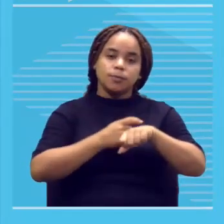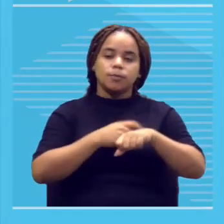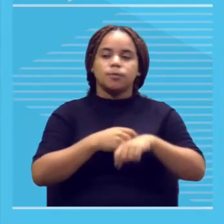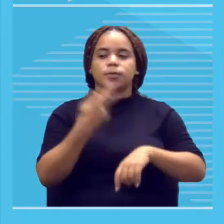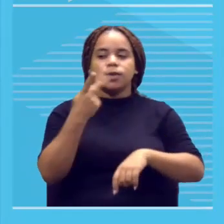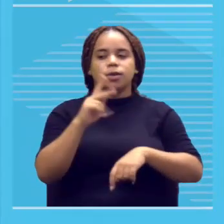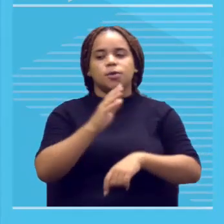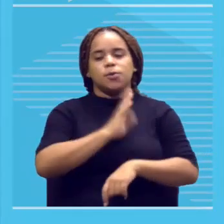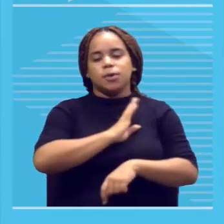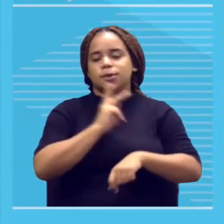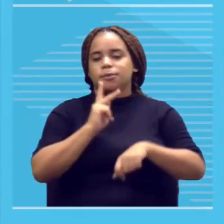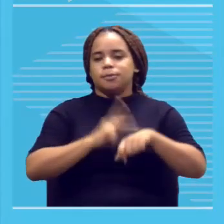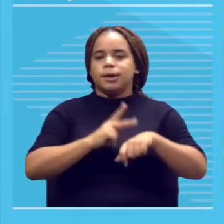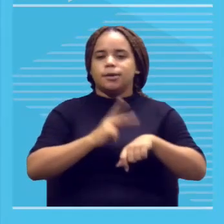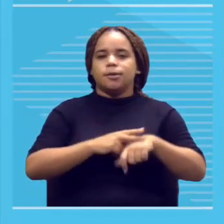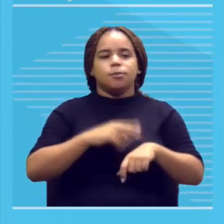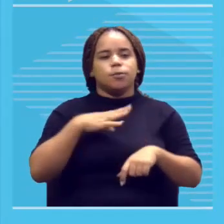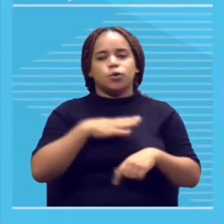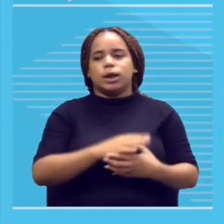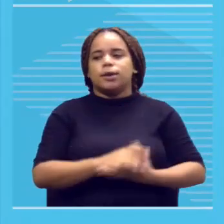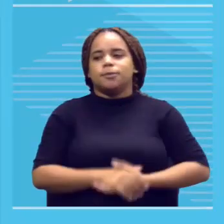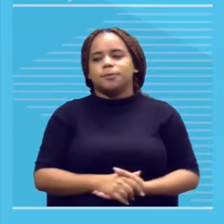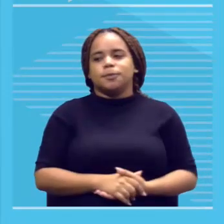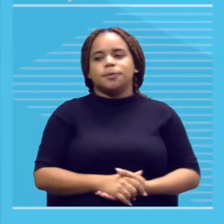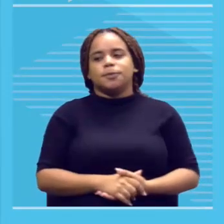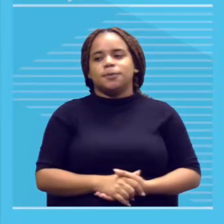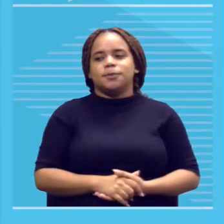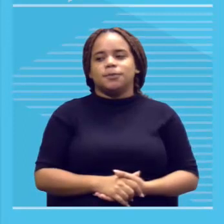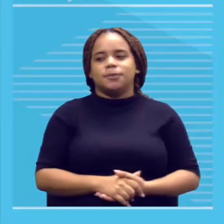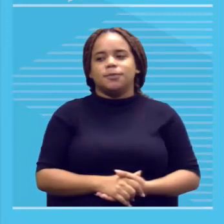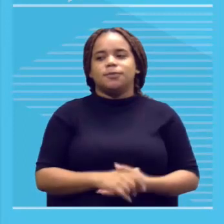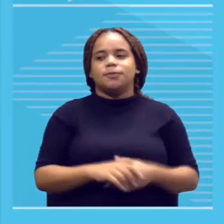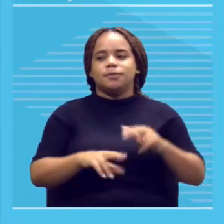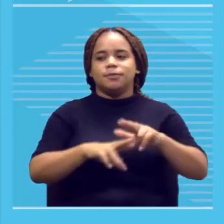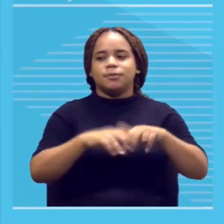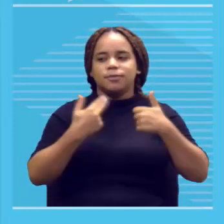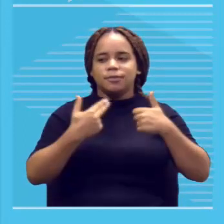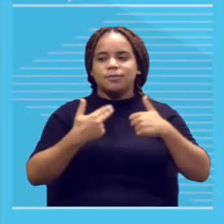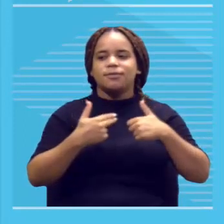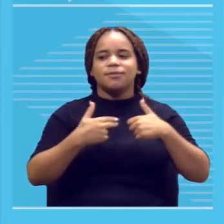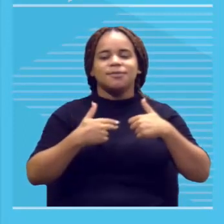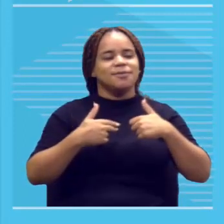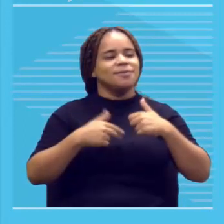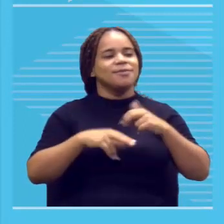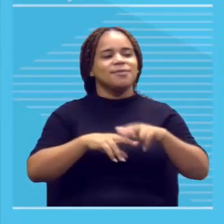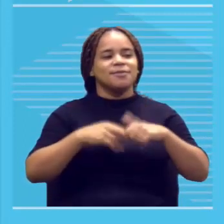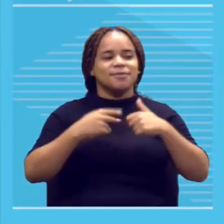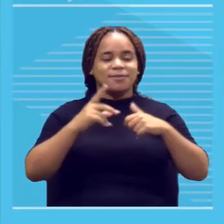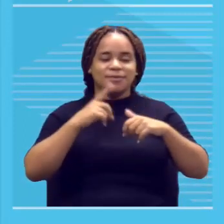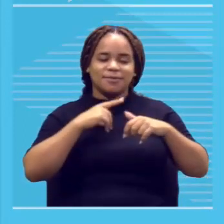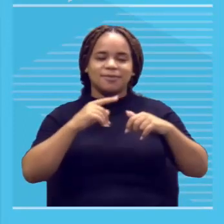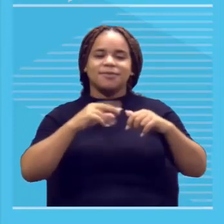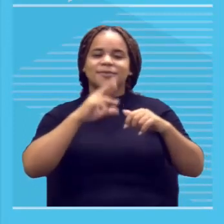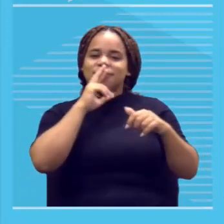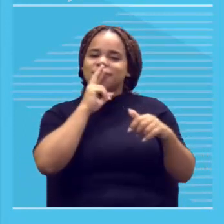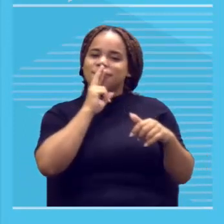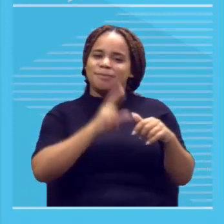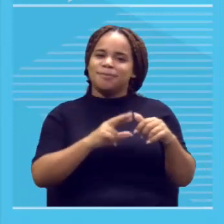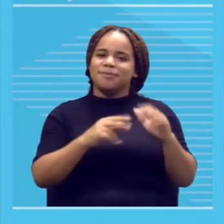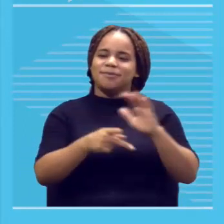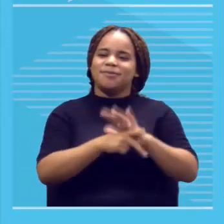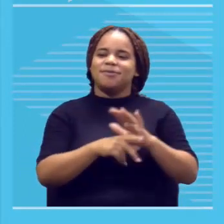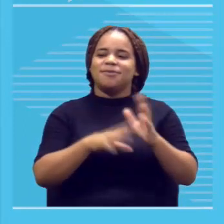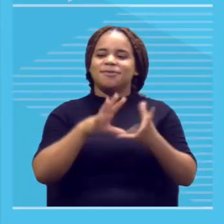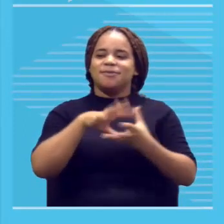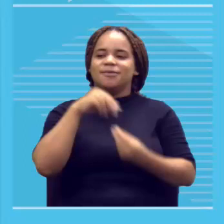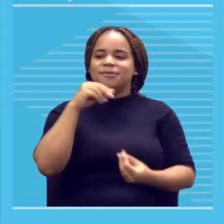pedra a pergunta que de Allan Kardec ele é grande e a resposta dos Espíritos é pequena mas